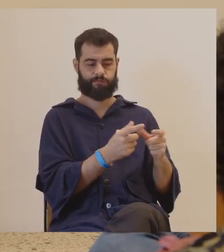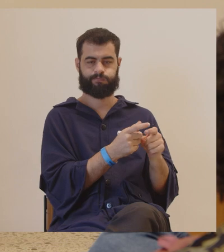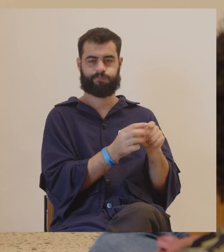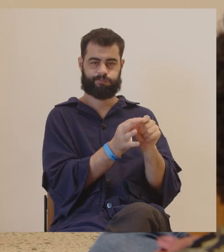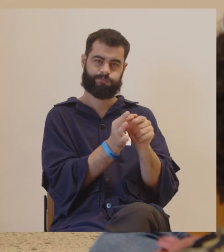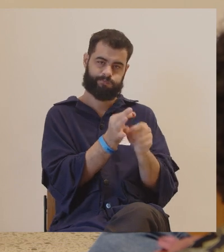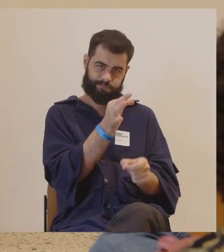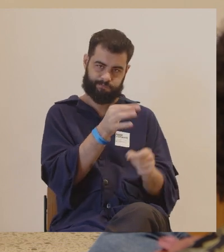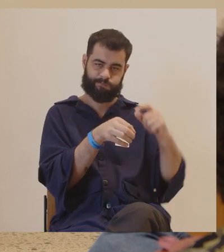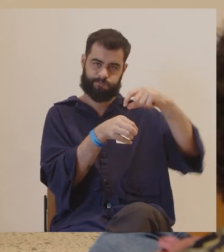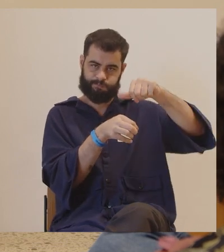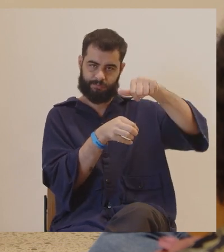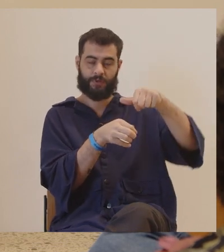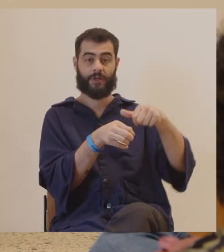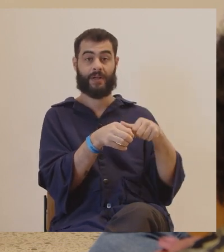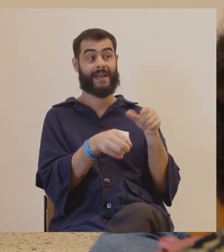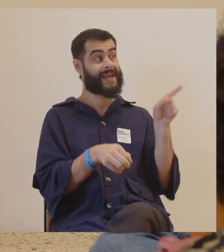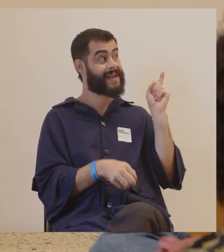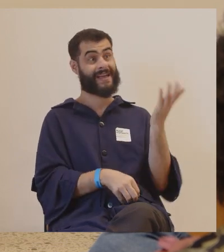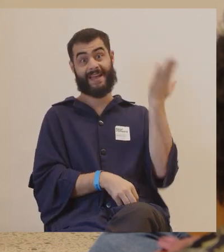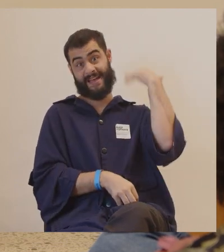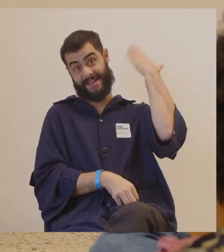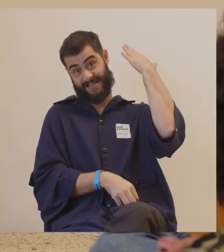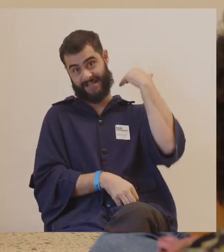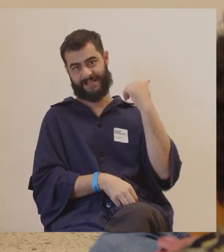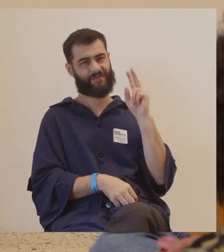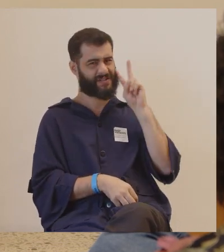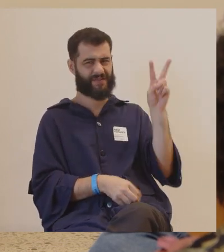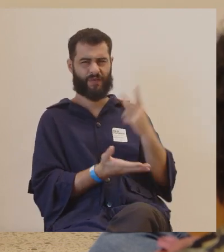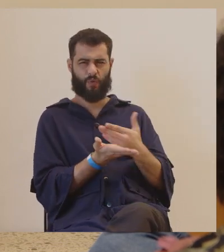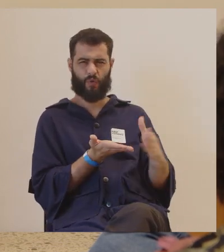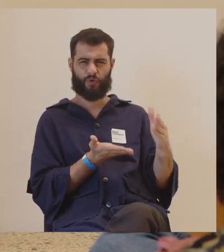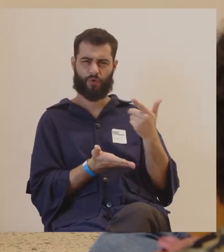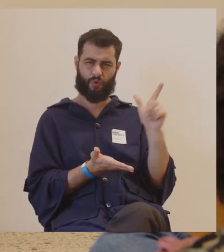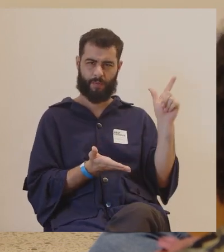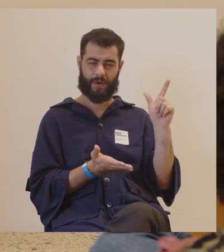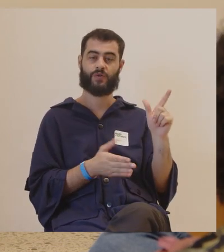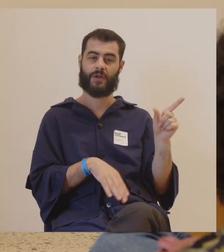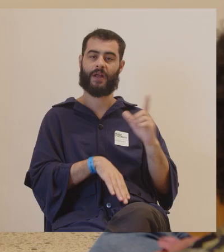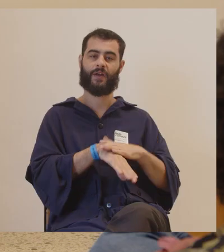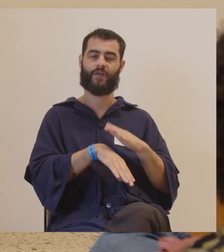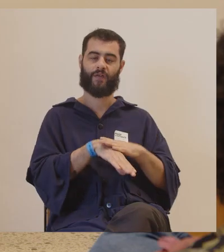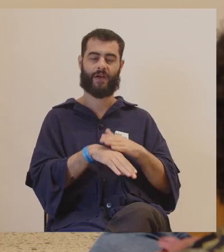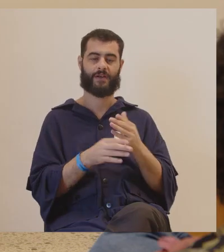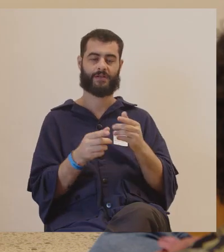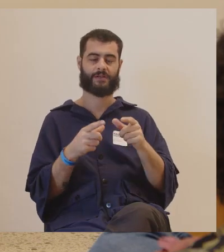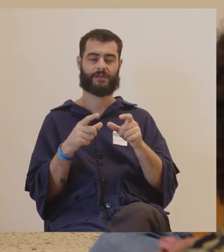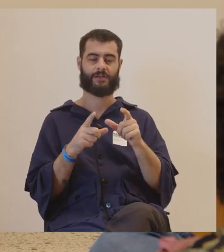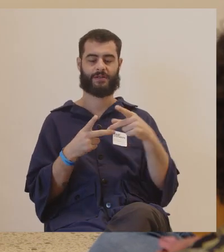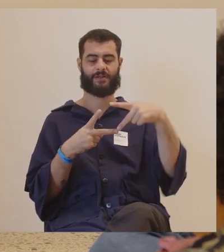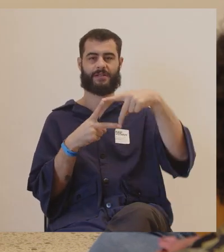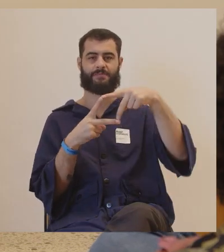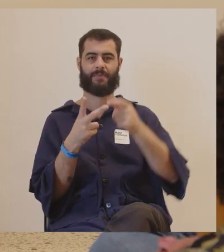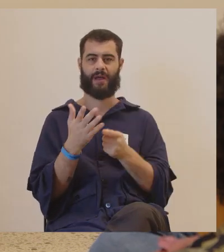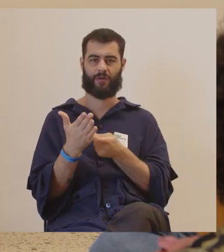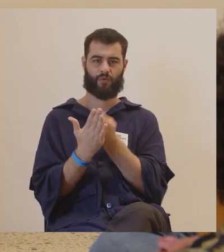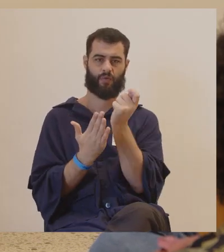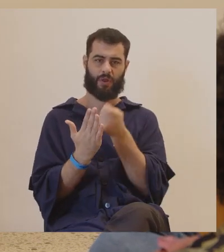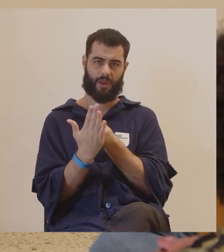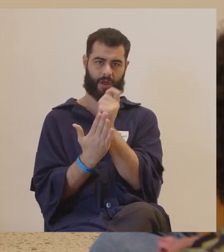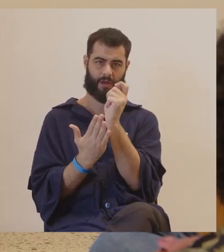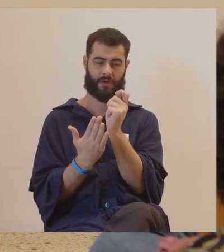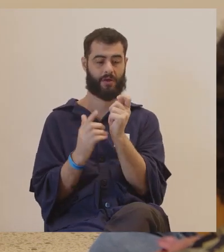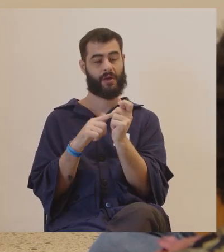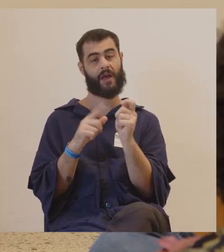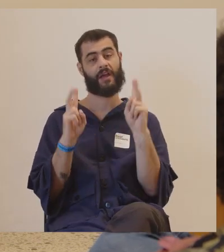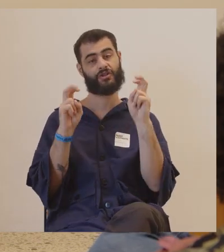exemplo, na Grenouillère, a gente vê isso muito claramente, é usar uma espátula que é usada como instrumento de escultura,